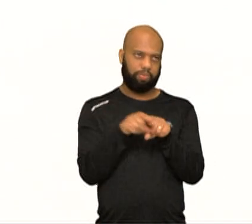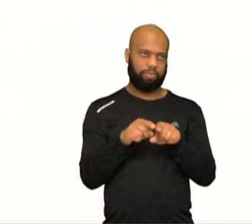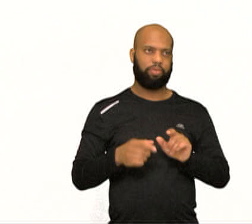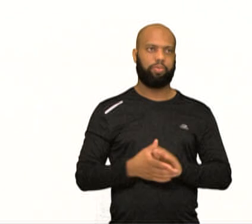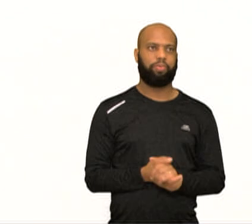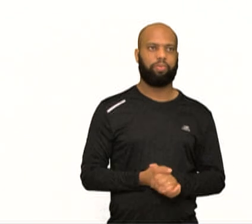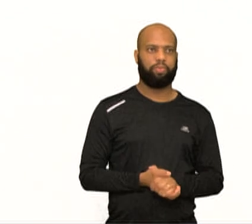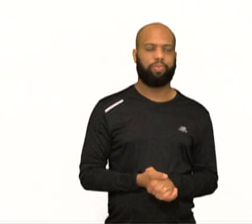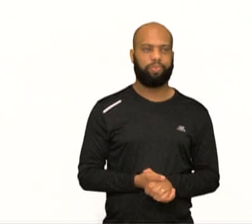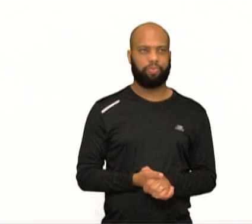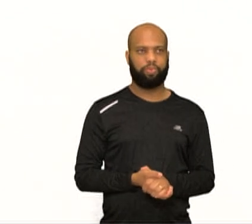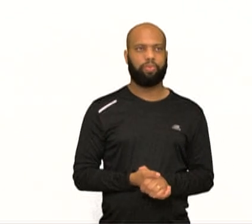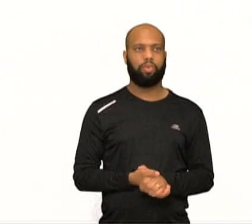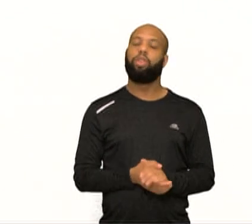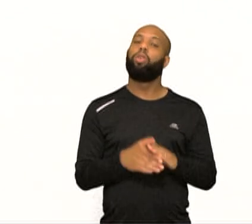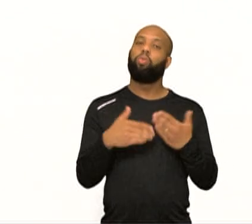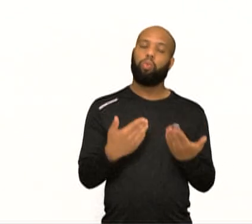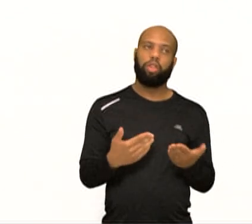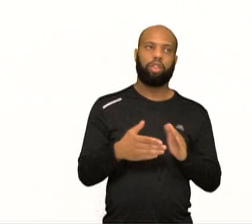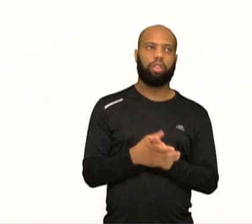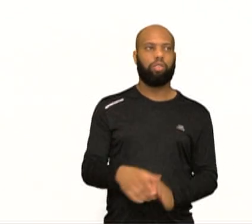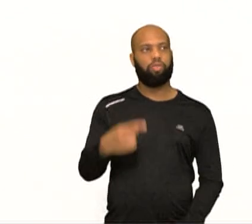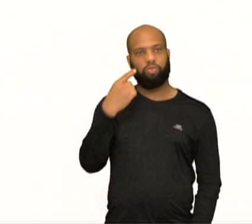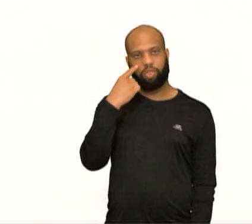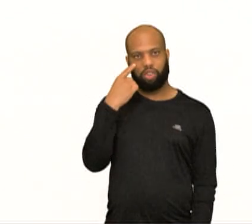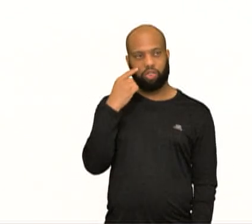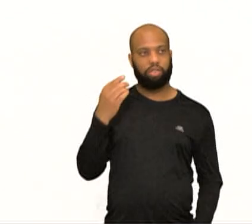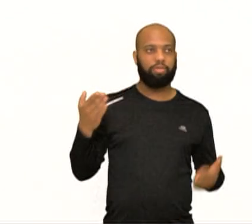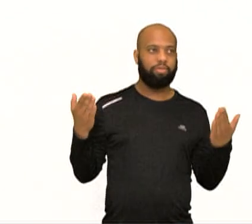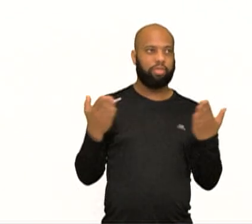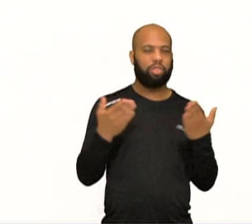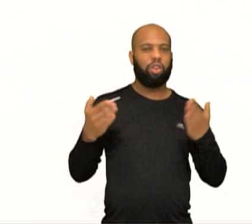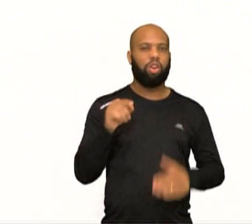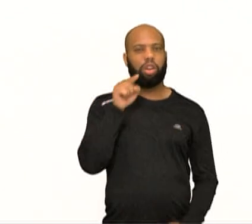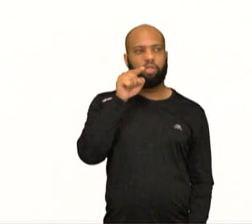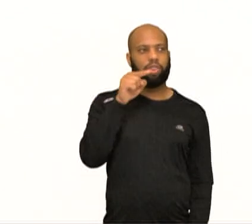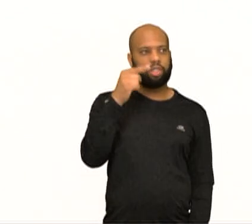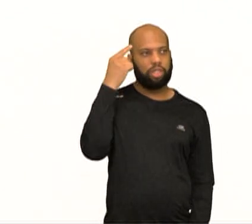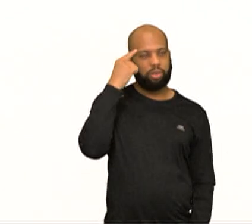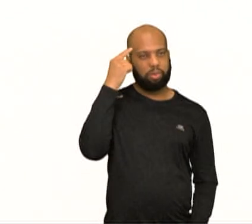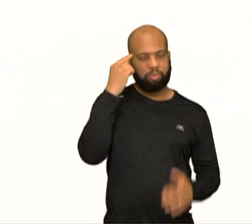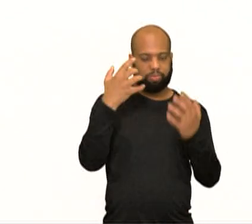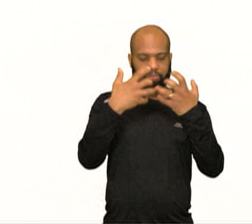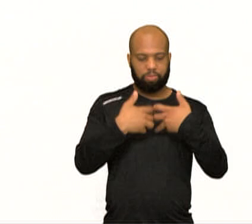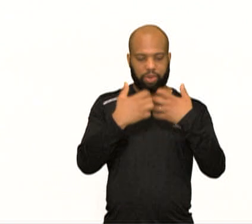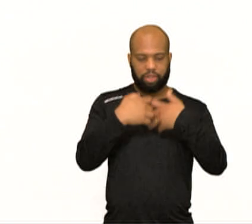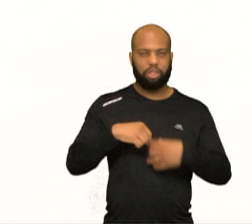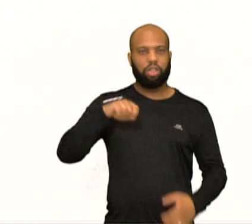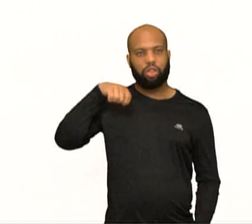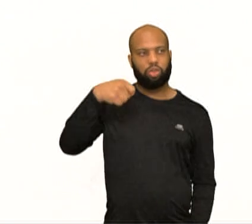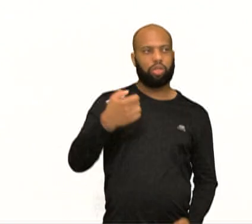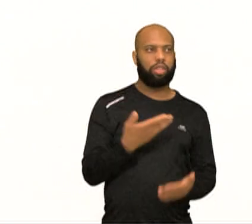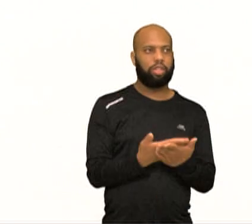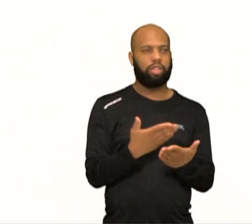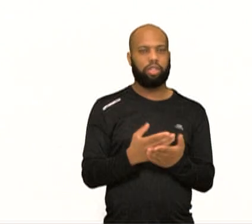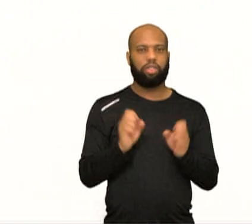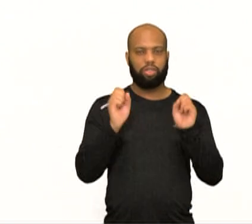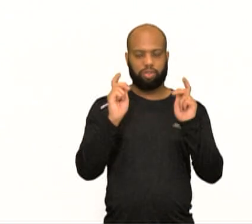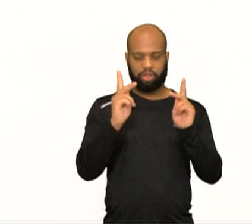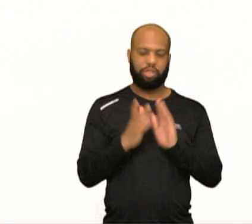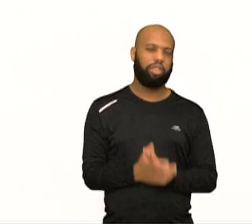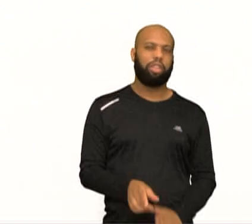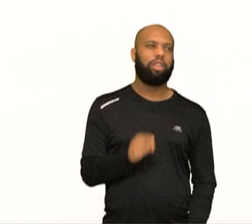substância interessante. Aqui, para você pensar um pouco sobre esta aula, tá?